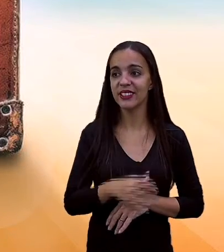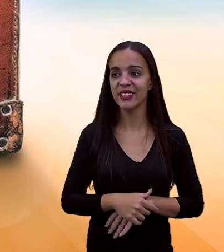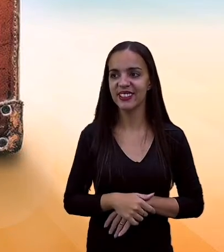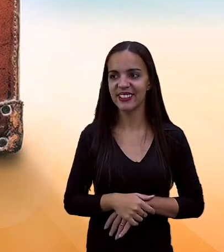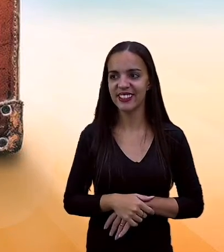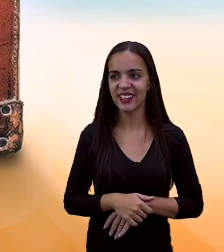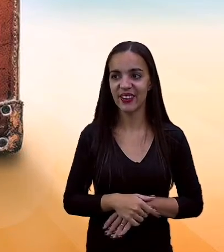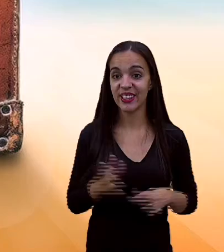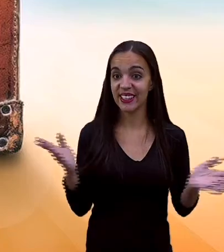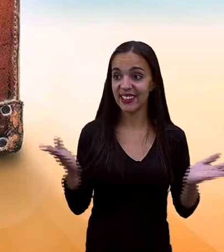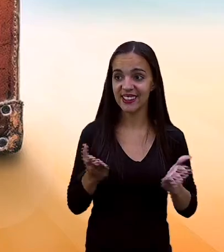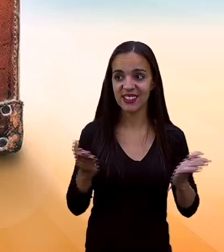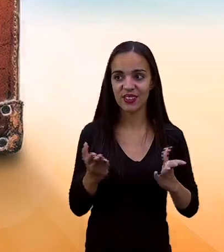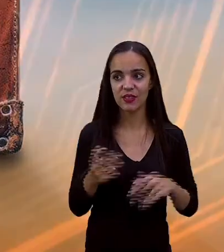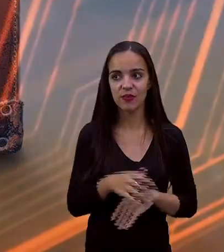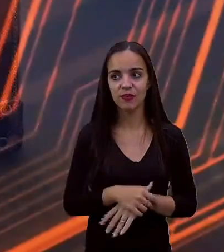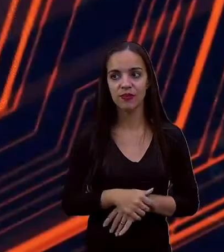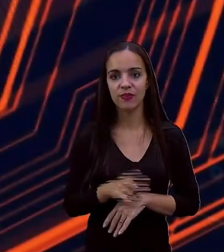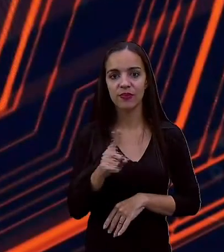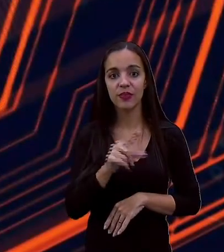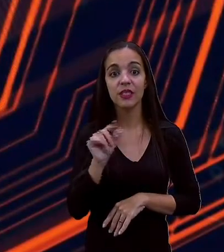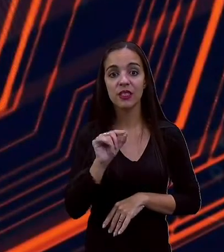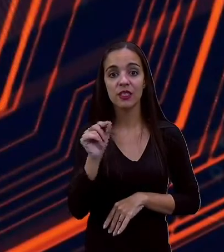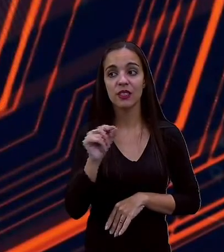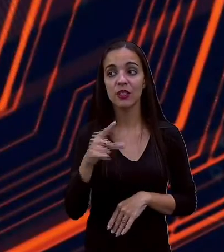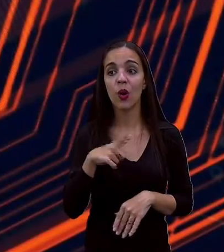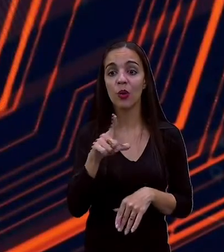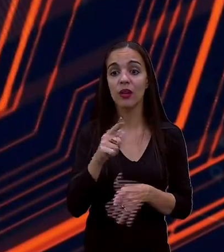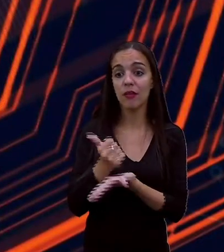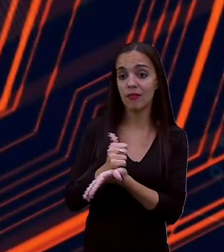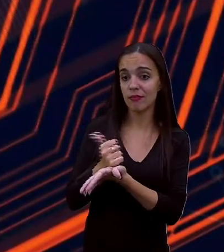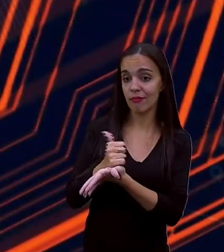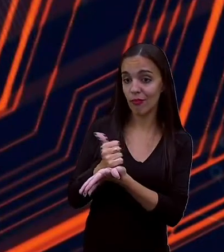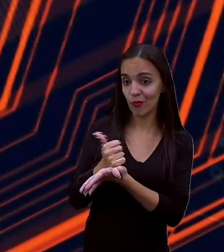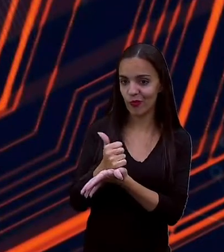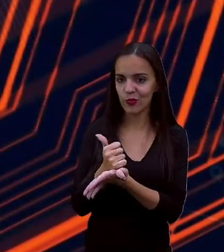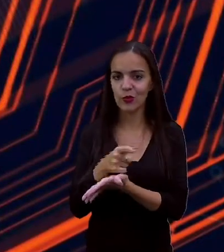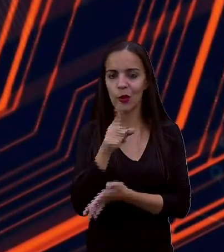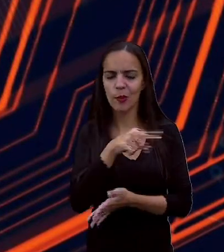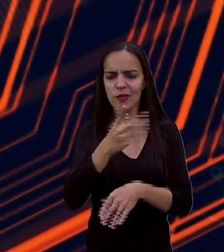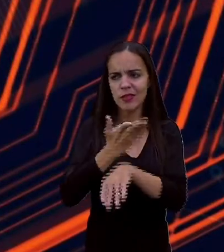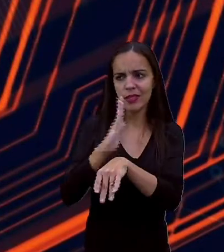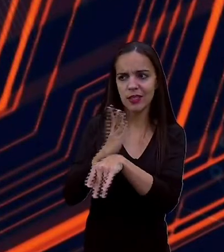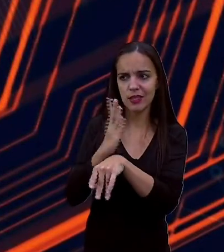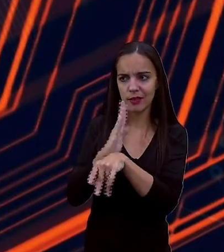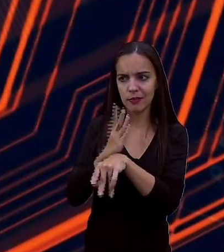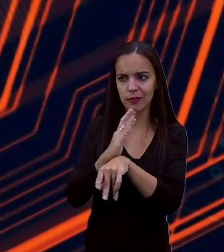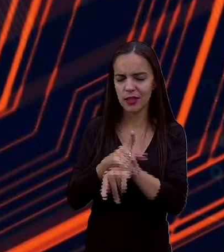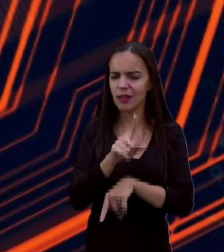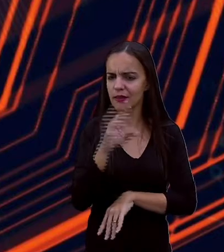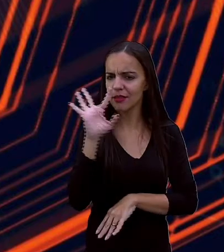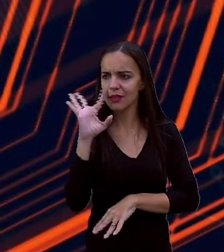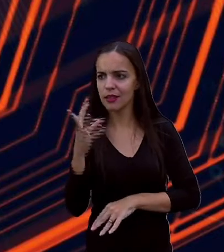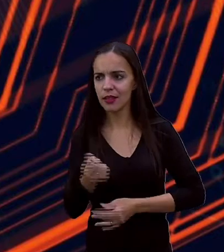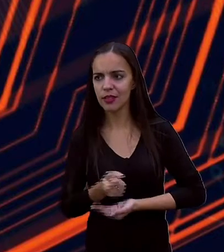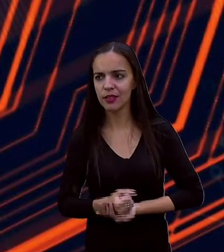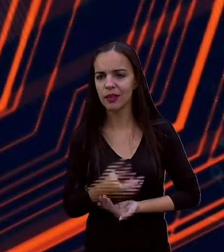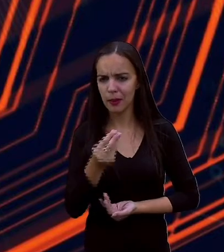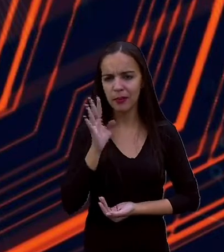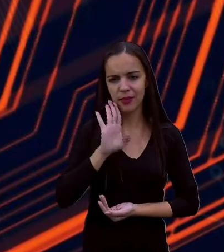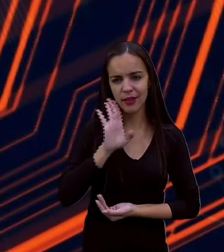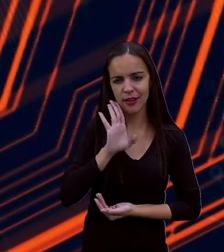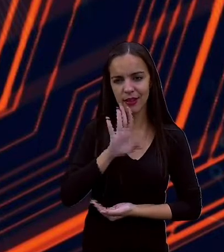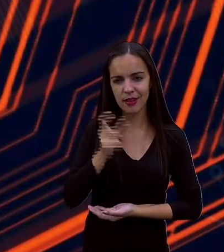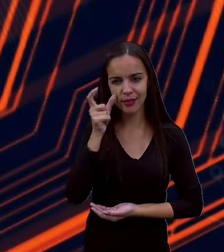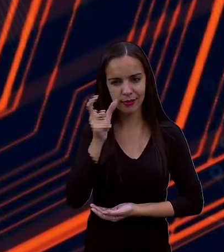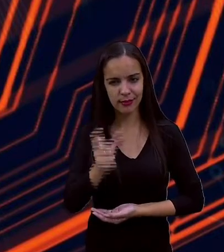E agora, pessoal, nós teremos um game para praticar isso que nós aprendemos. O que vocês acham? Interessante, não é